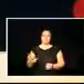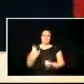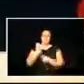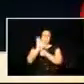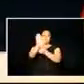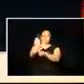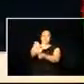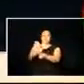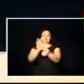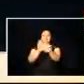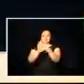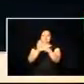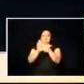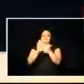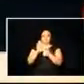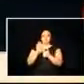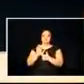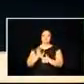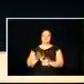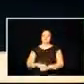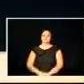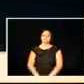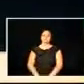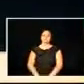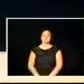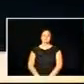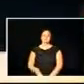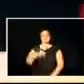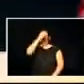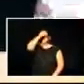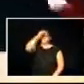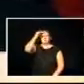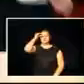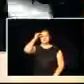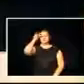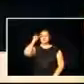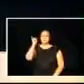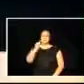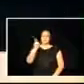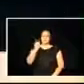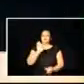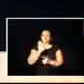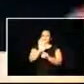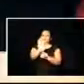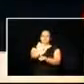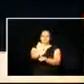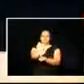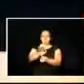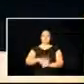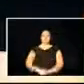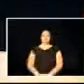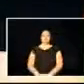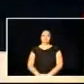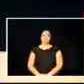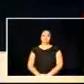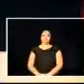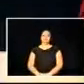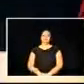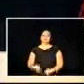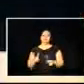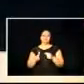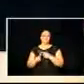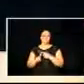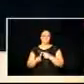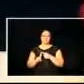Prefeito não mostra a origem dos recursos para seu custeio. Esse é um primeiro ponto